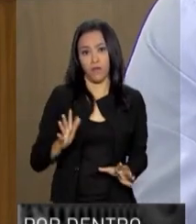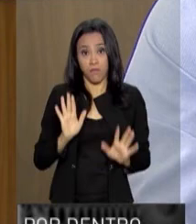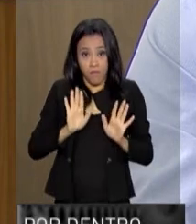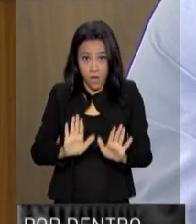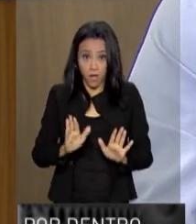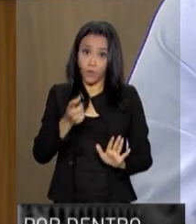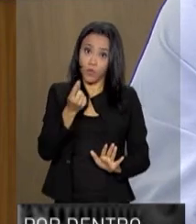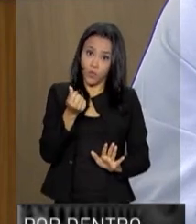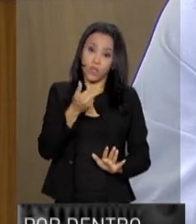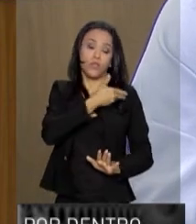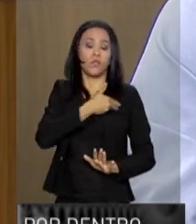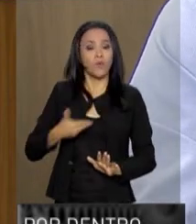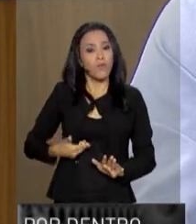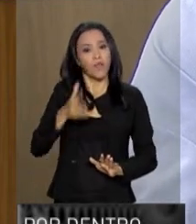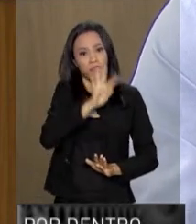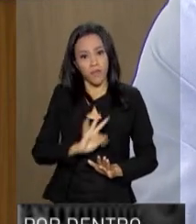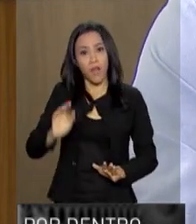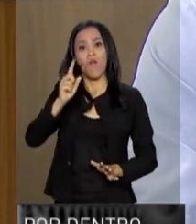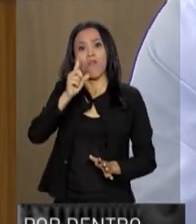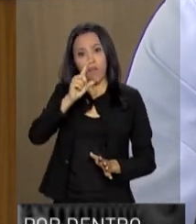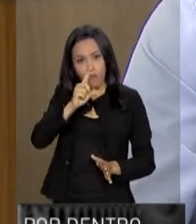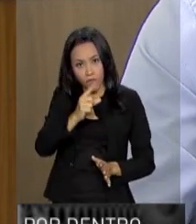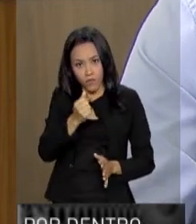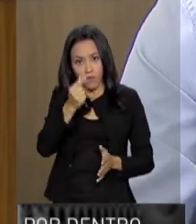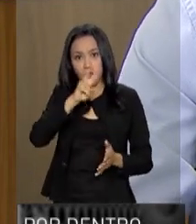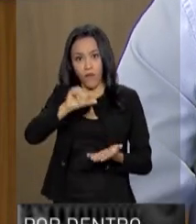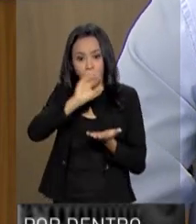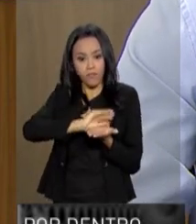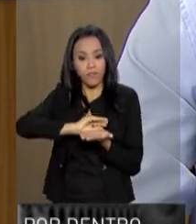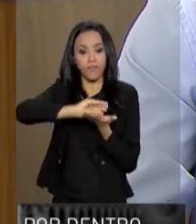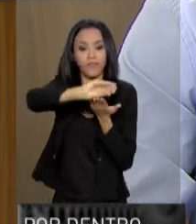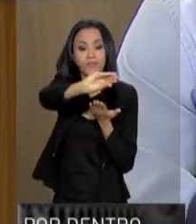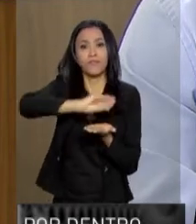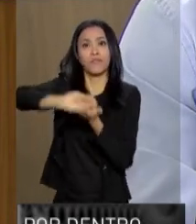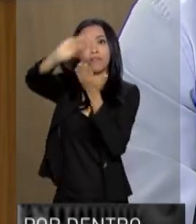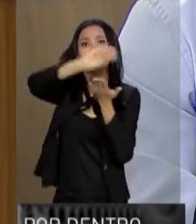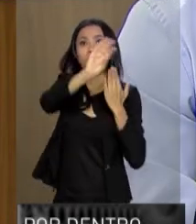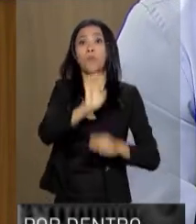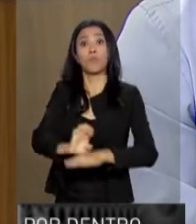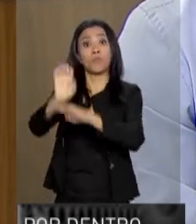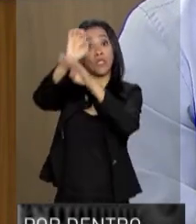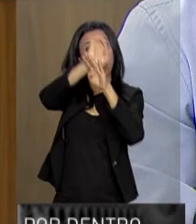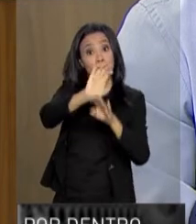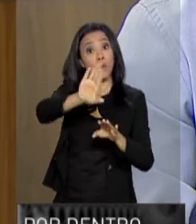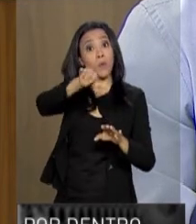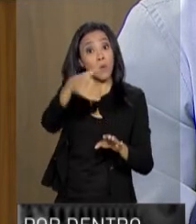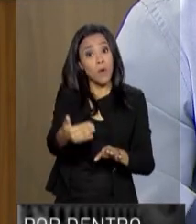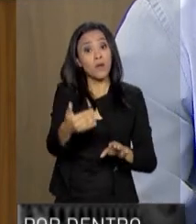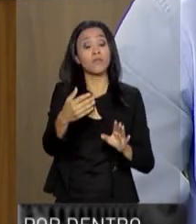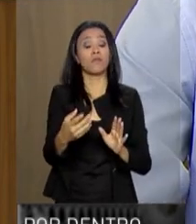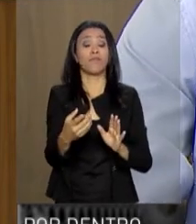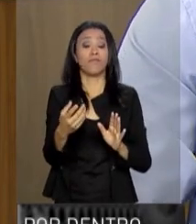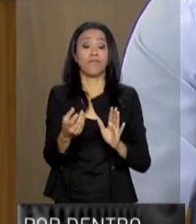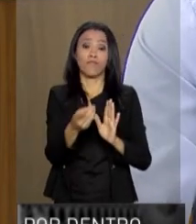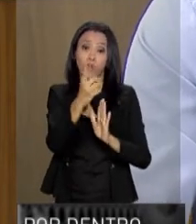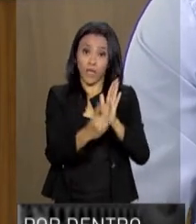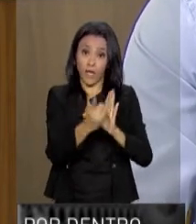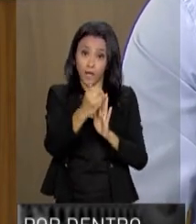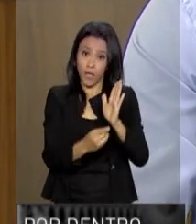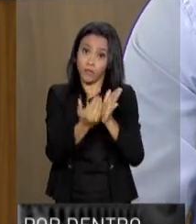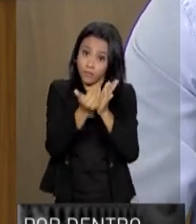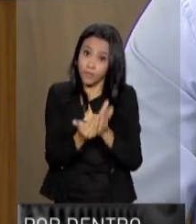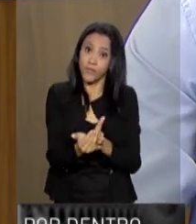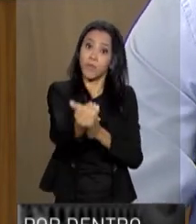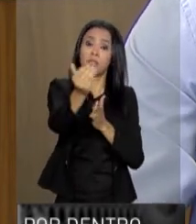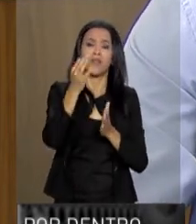serão transferidos de forma voluntária para estados e municípios a partir da vigência do decreto ou seja desde o dia 15